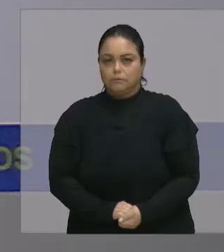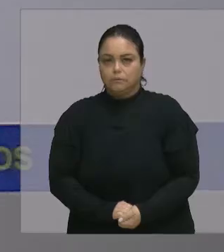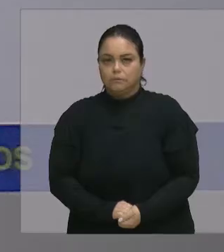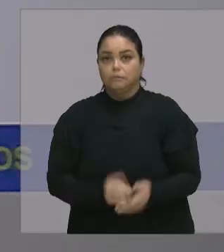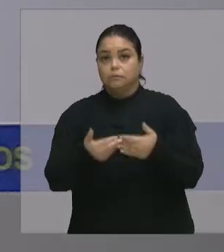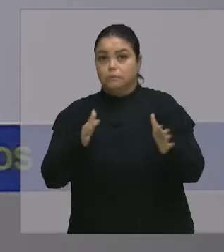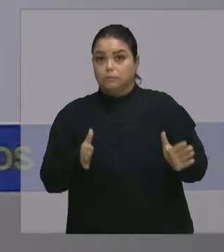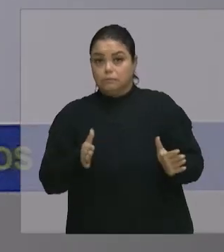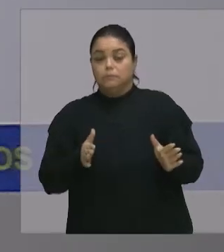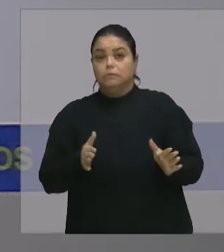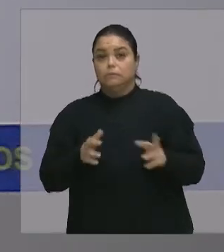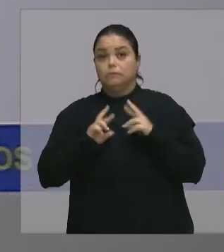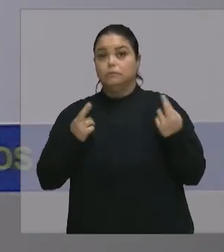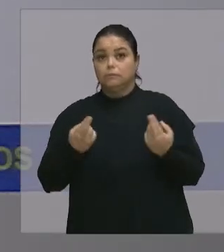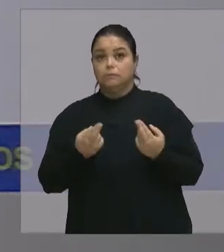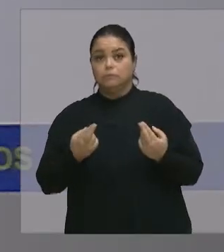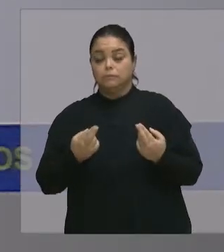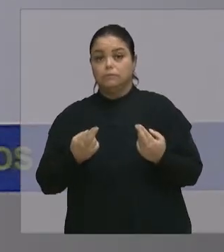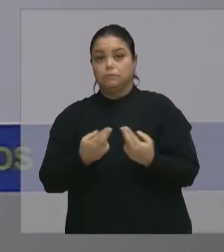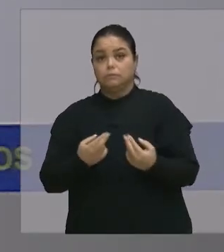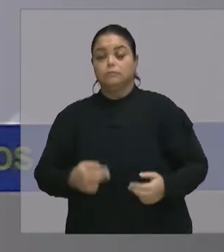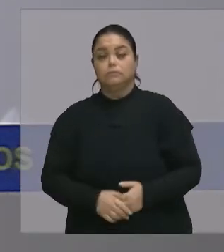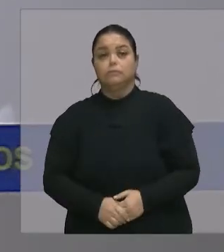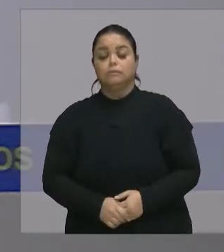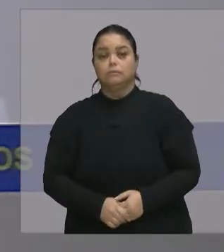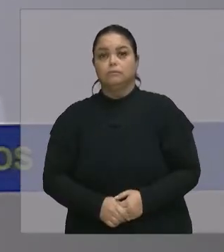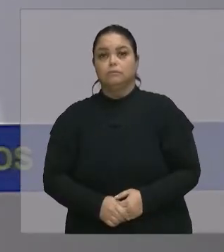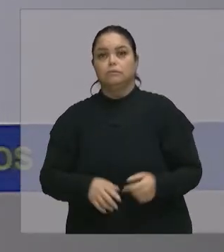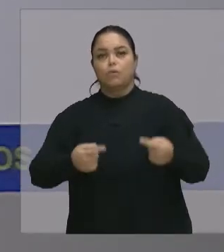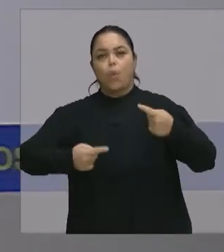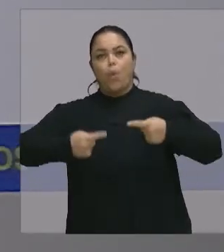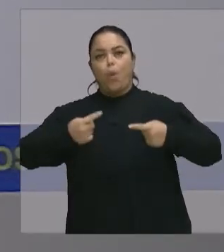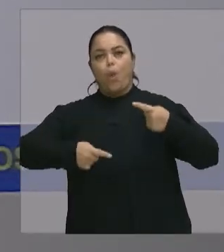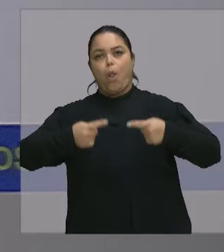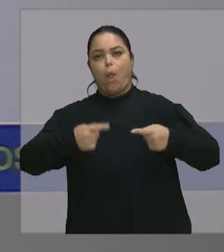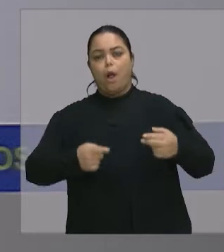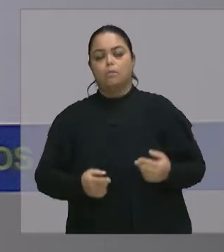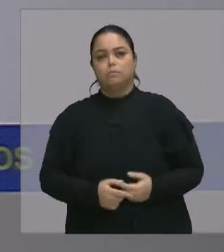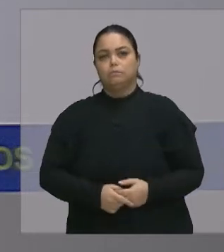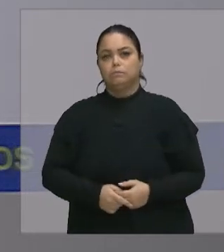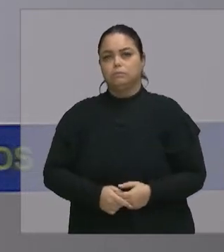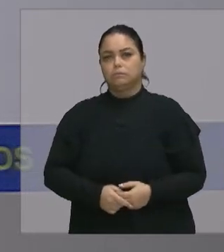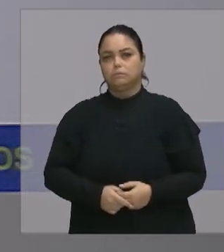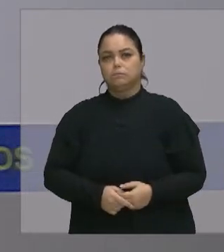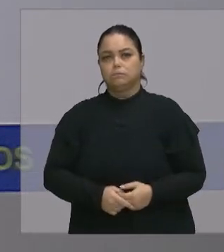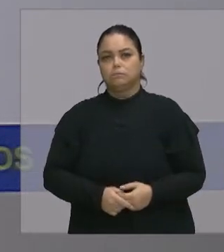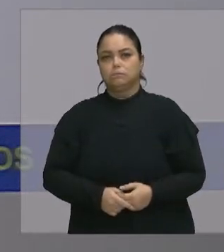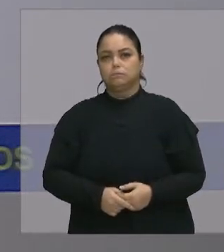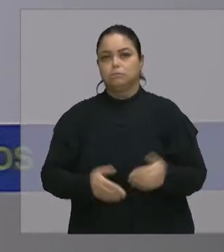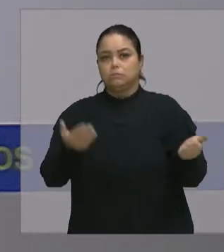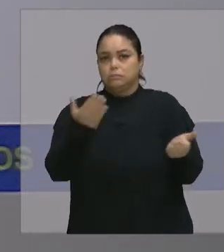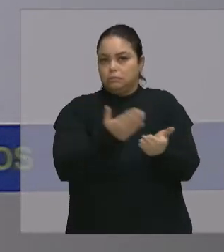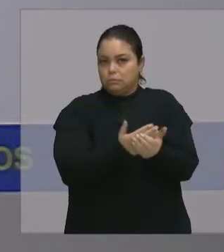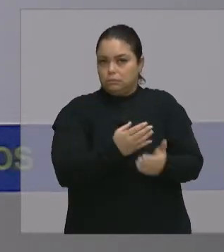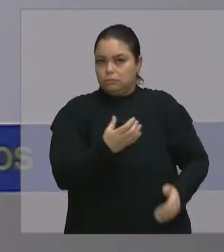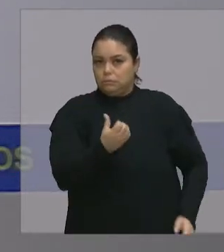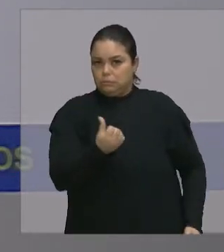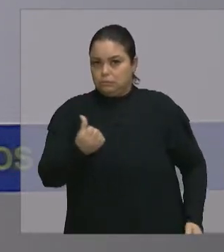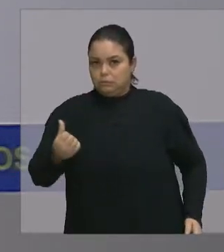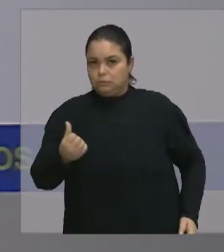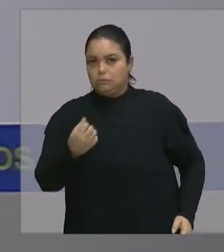Reaberta a presente sessão. Em discussão, o processo